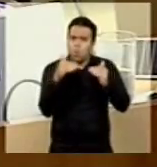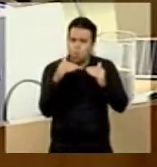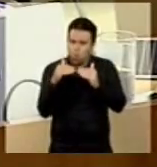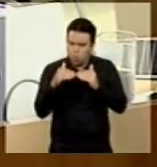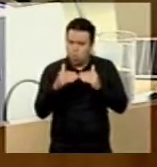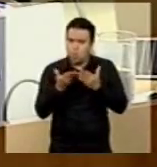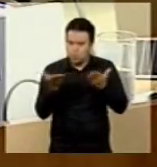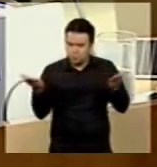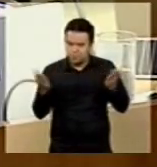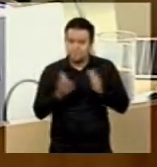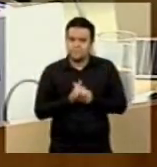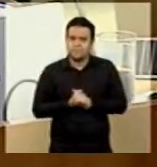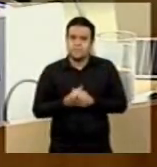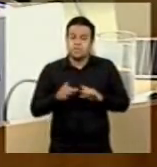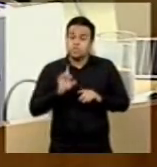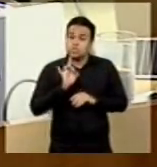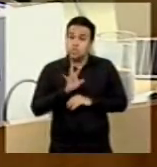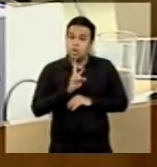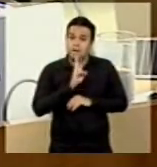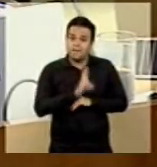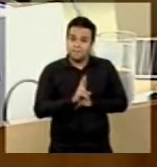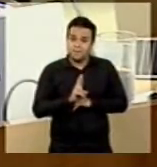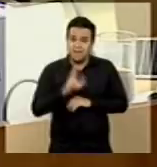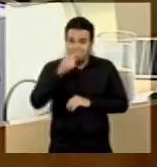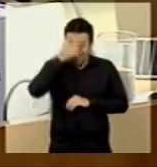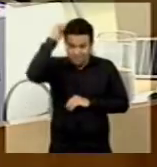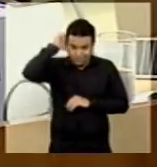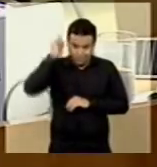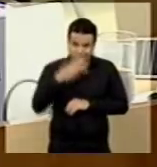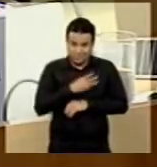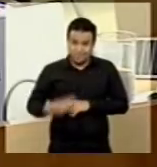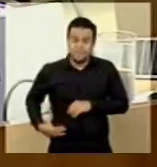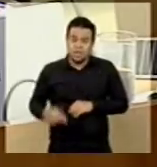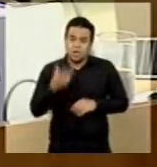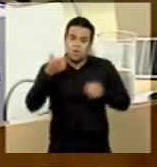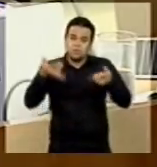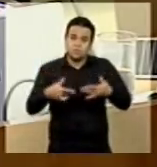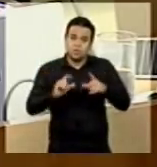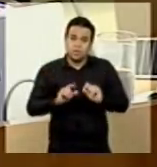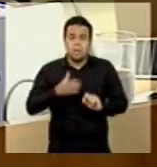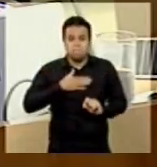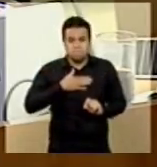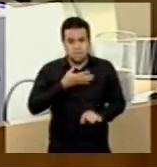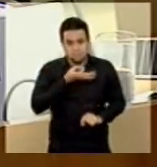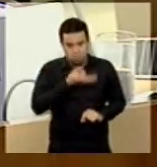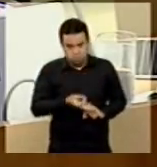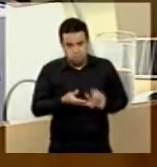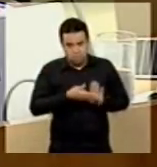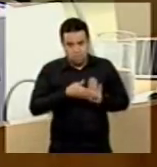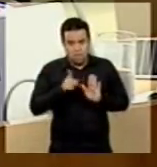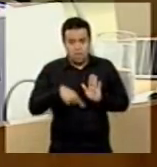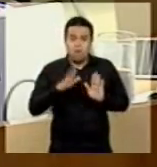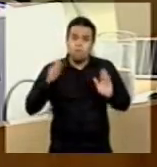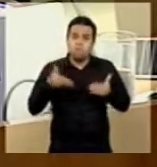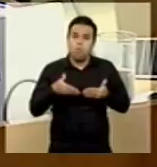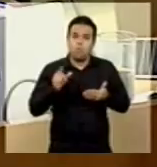com Vossa Excelência. Eu apenas, ao responder ao ministro Alexandre de Moraes, eu disse, olha, a minha proposição focou